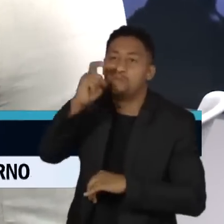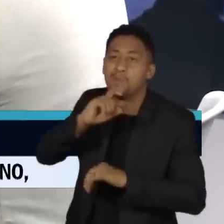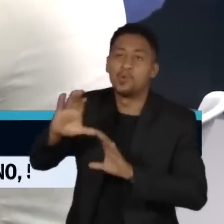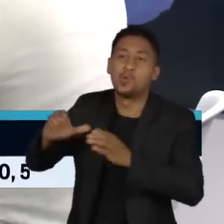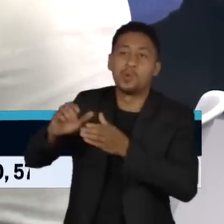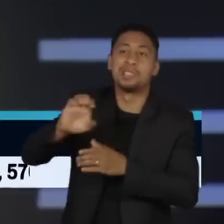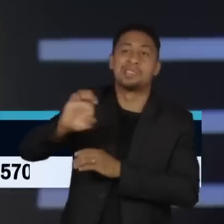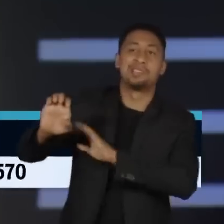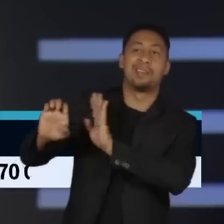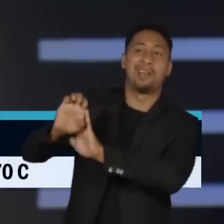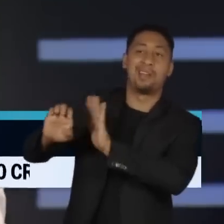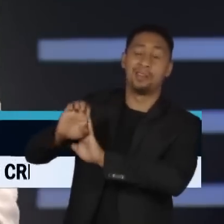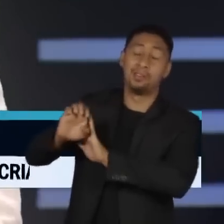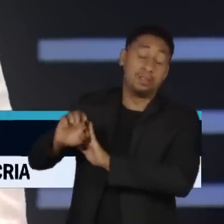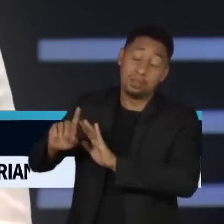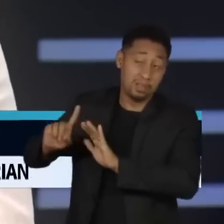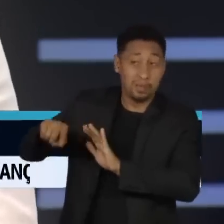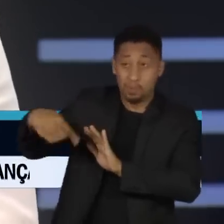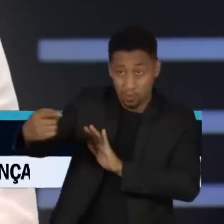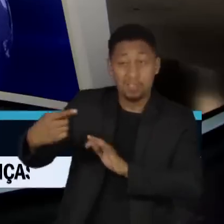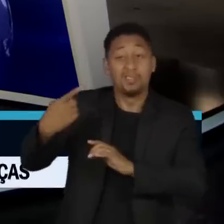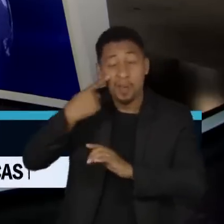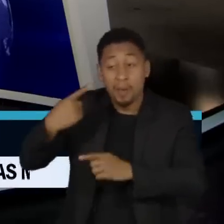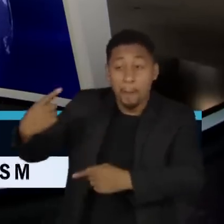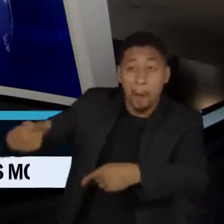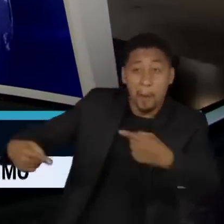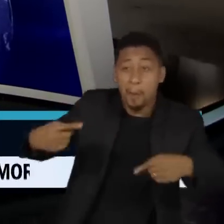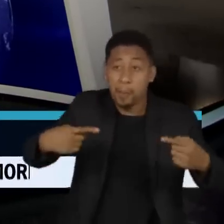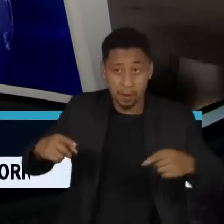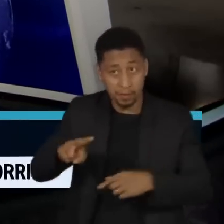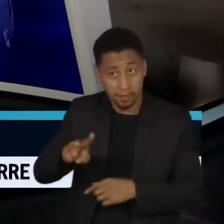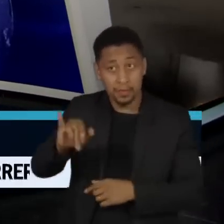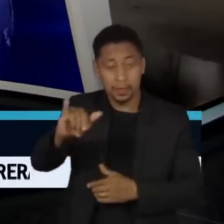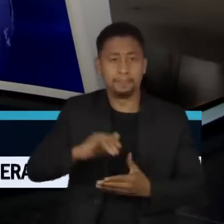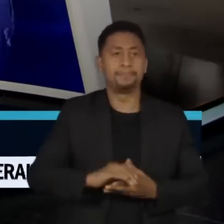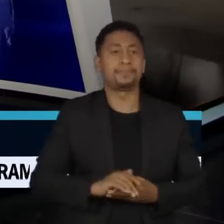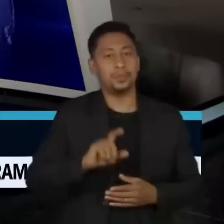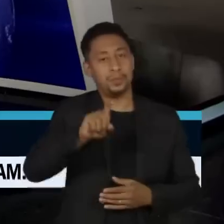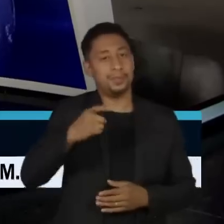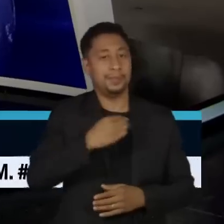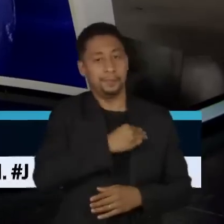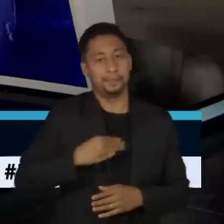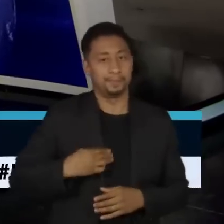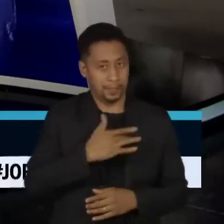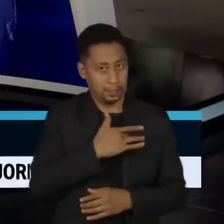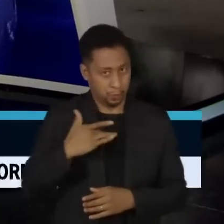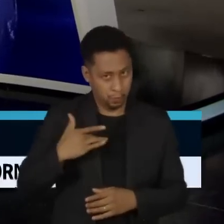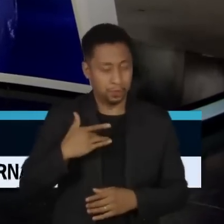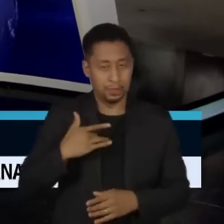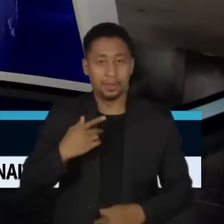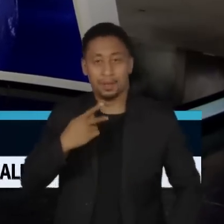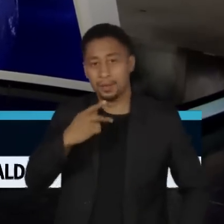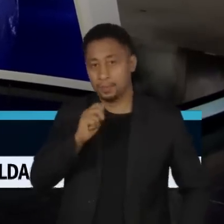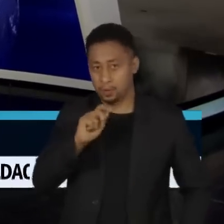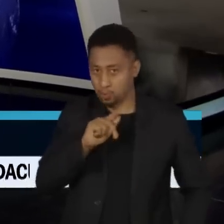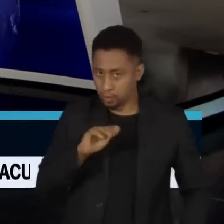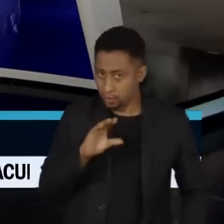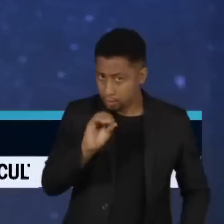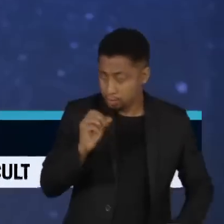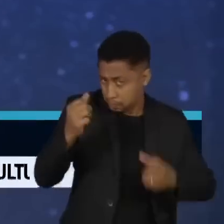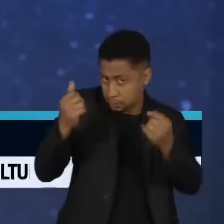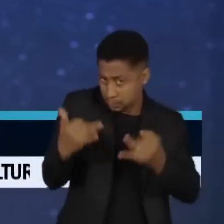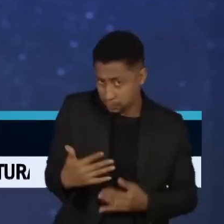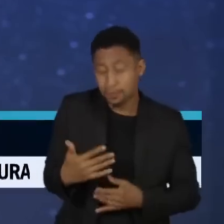problema no final das contas vai ser uma guerra de versões Pois é o ex-ministro da saúde né o Marcelo Queiroga ele disse a CNN que bolsonaro não tomou